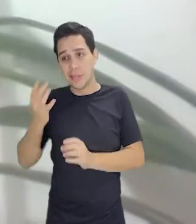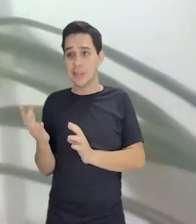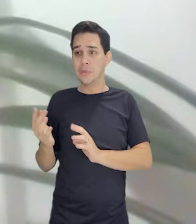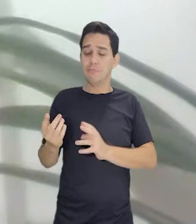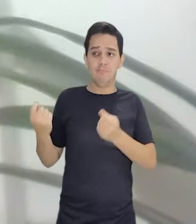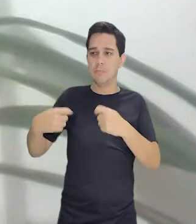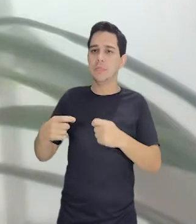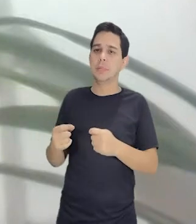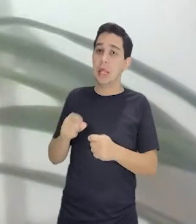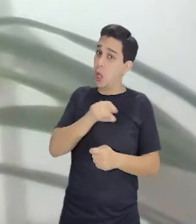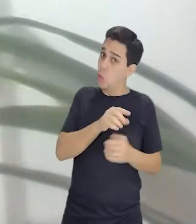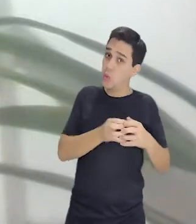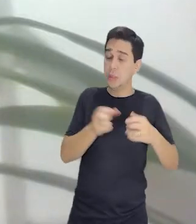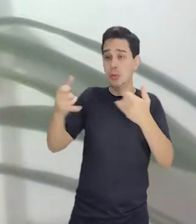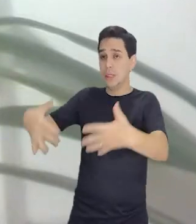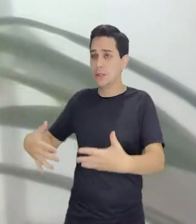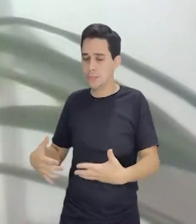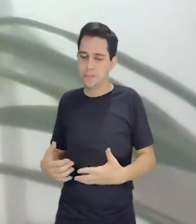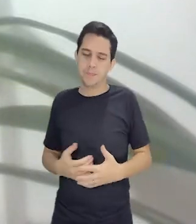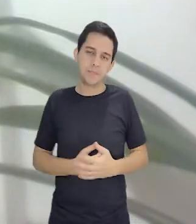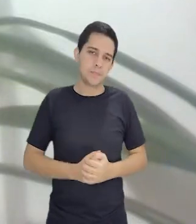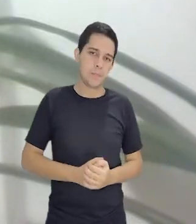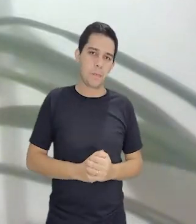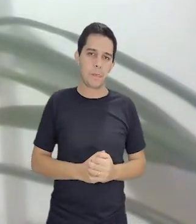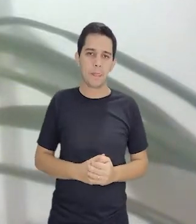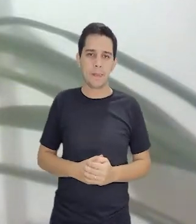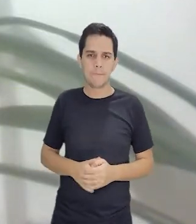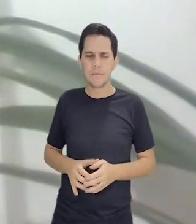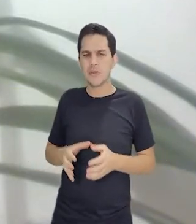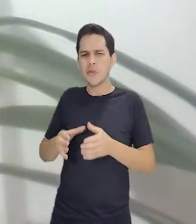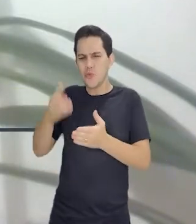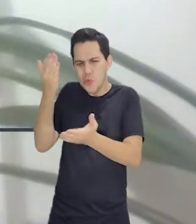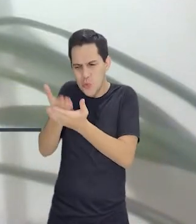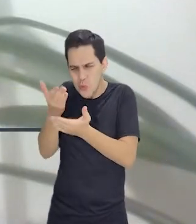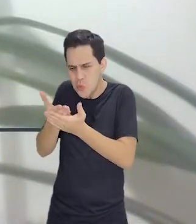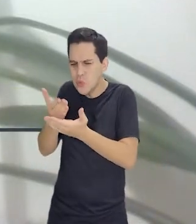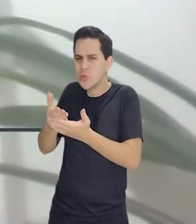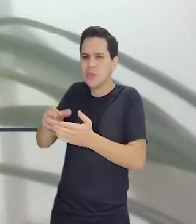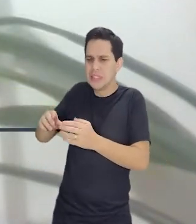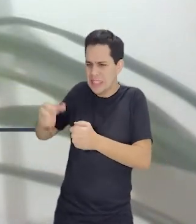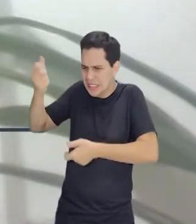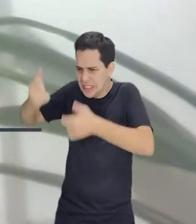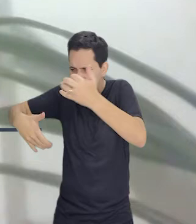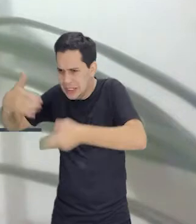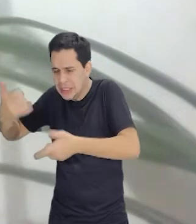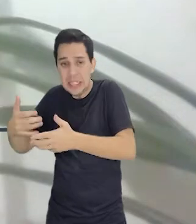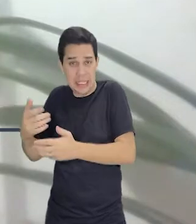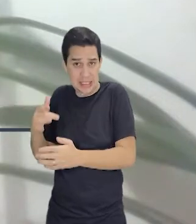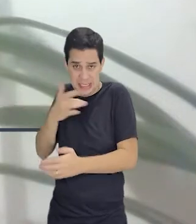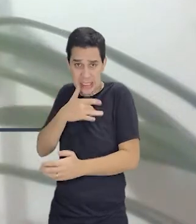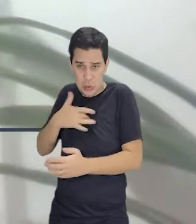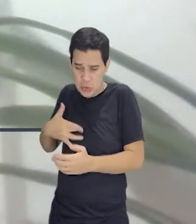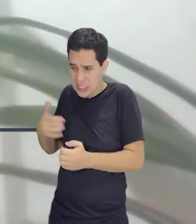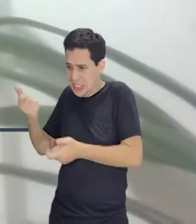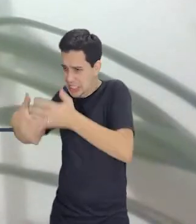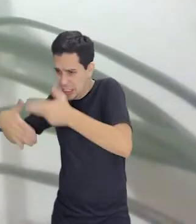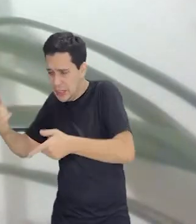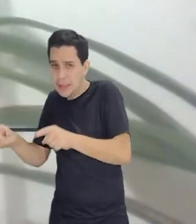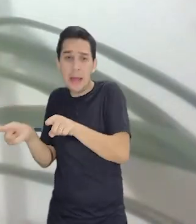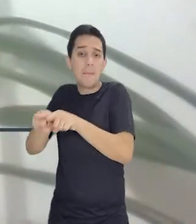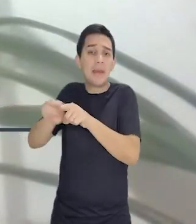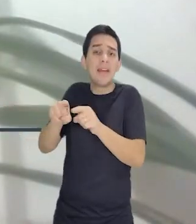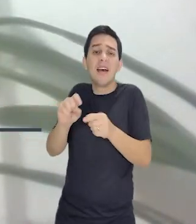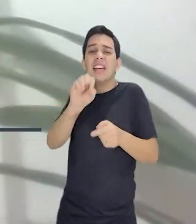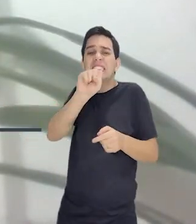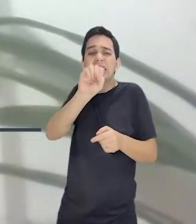os estudos produzidos pela Secretaria de Estado de Saúde, que indica a bandeira vermelha, e a CEDUC, que é a Secretaria de Estado de